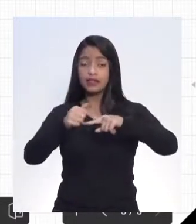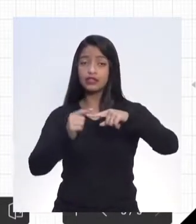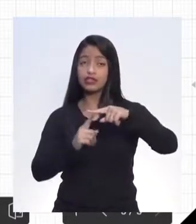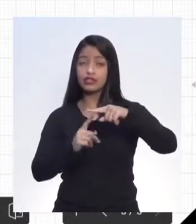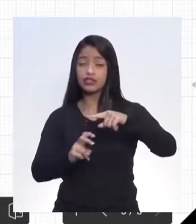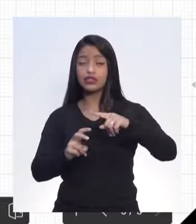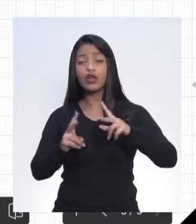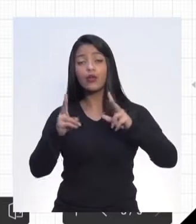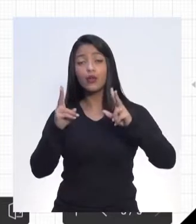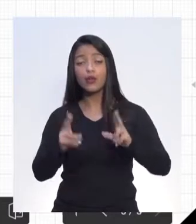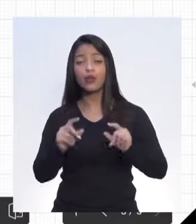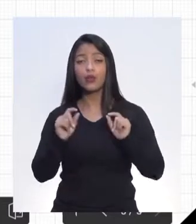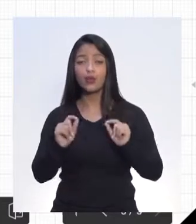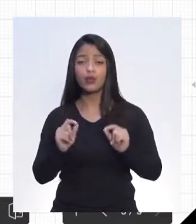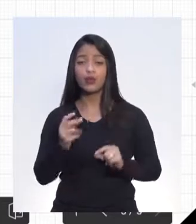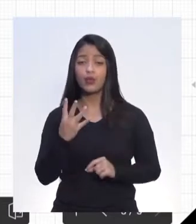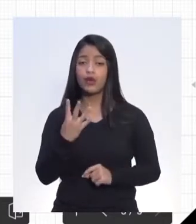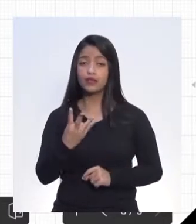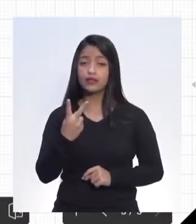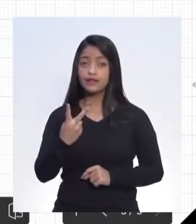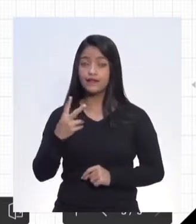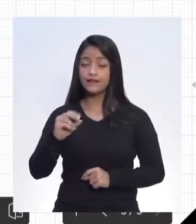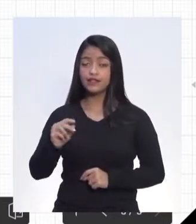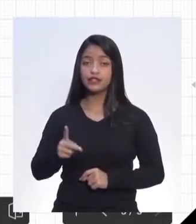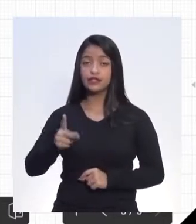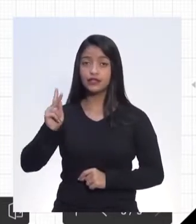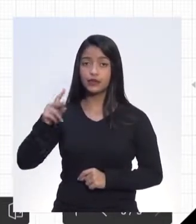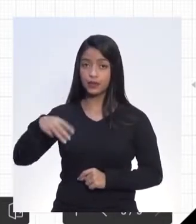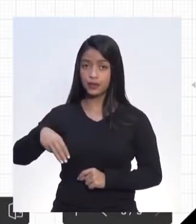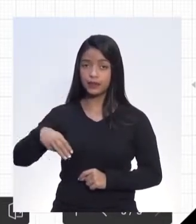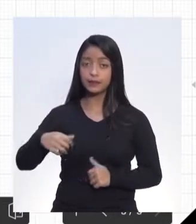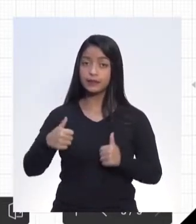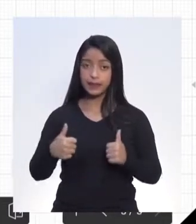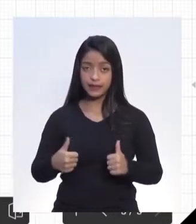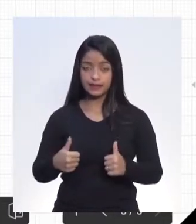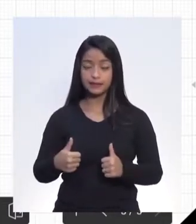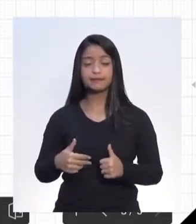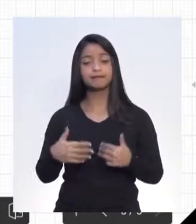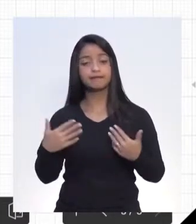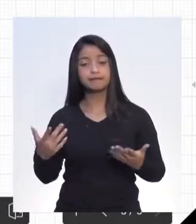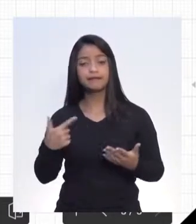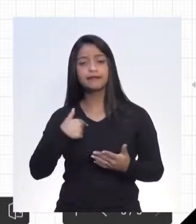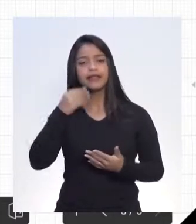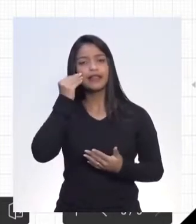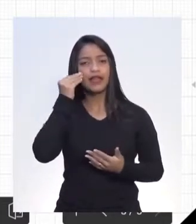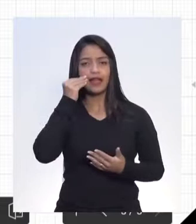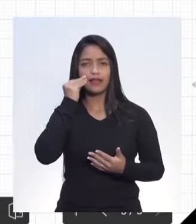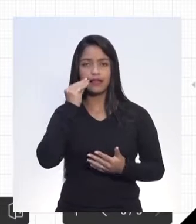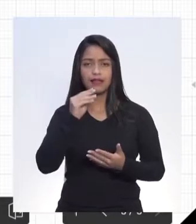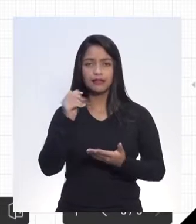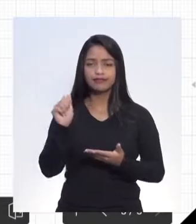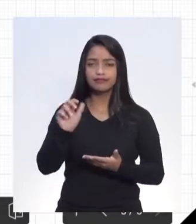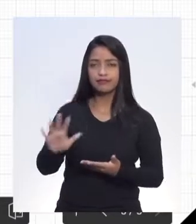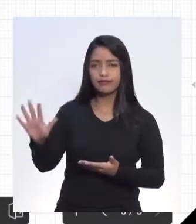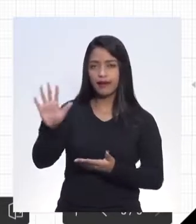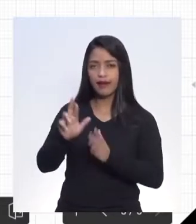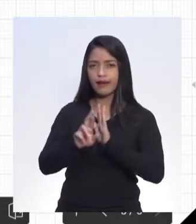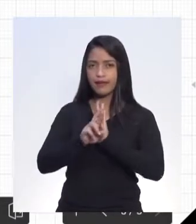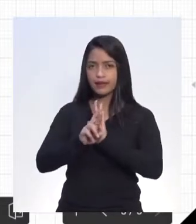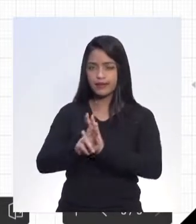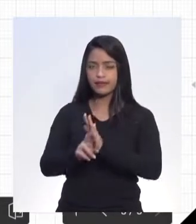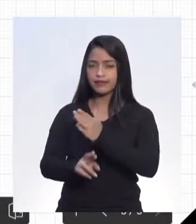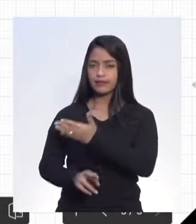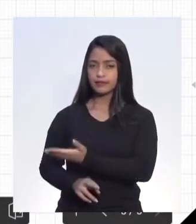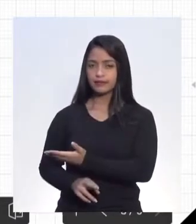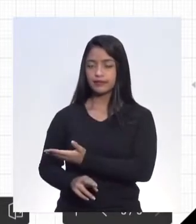quanto? A 420 quilômetros. Beleza? Aí aqui eu fiz uma ilustraçãozinha, tudo bem? Ó, em preto